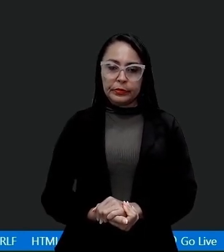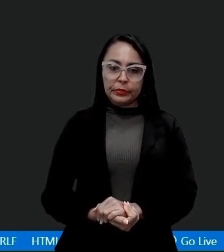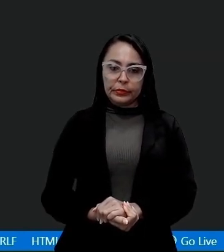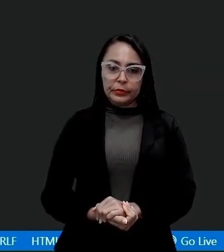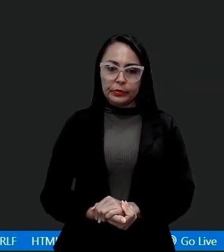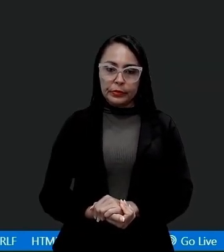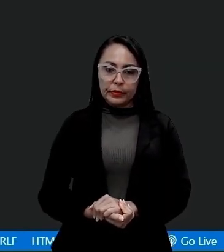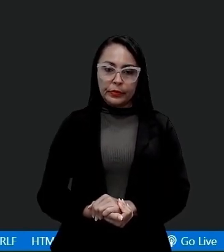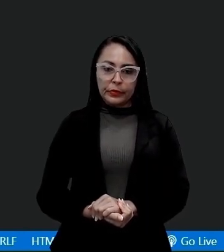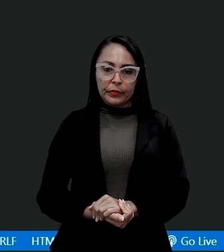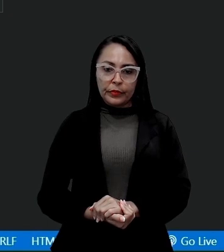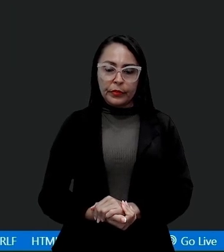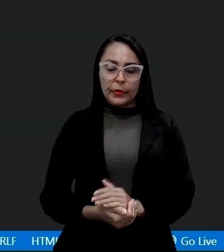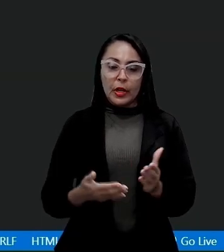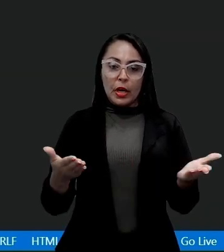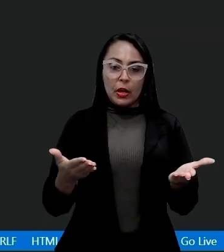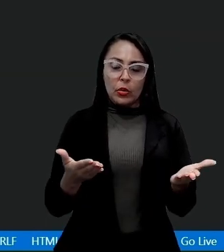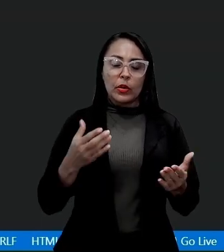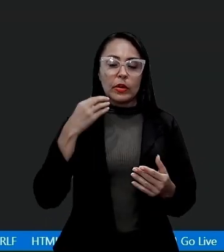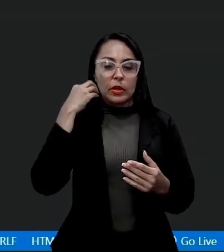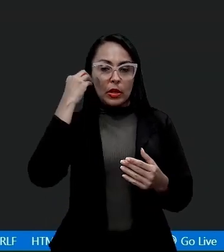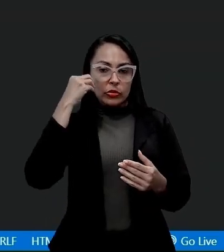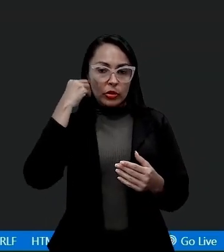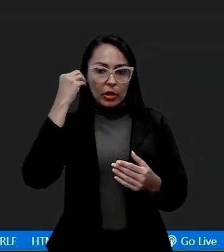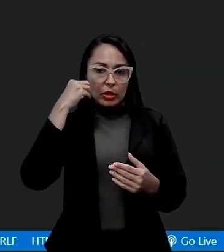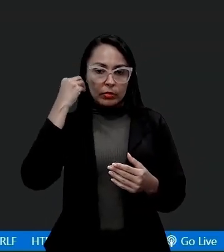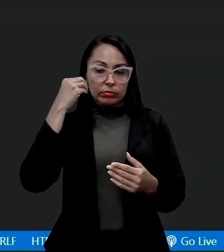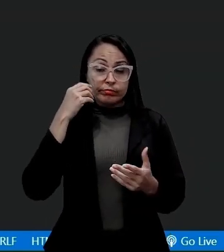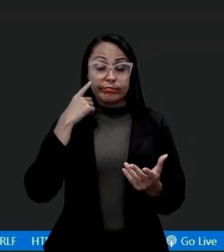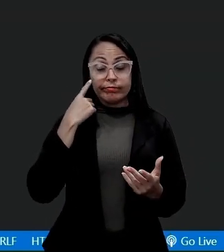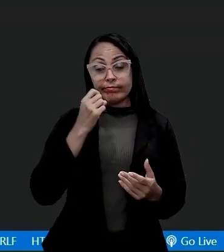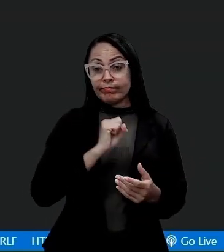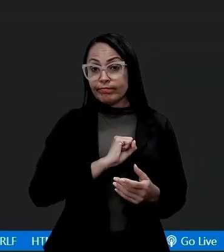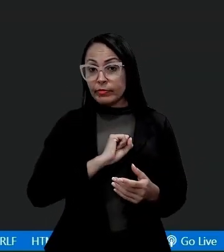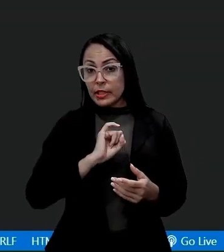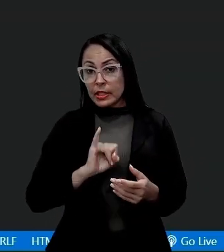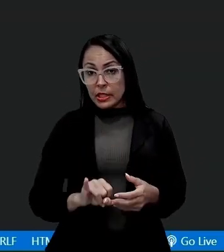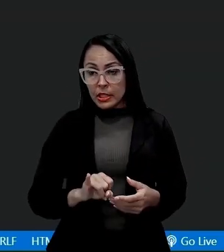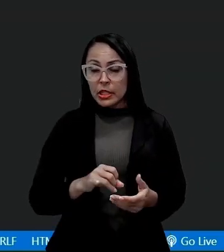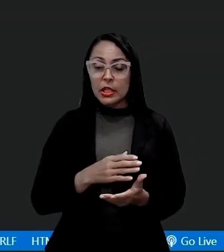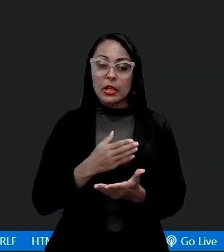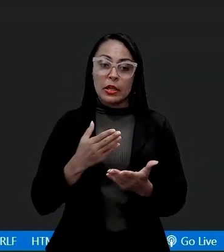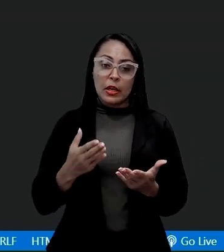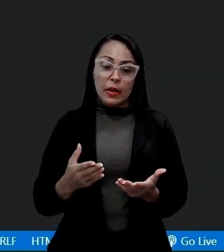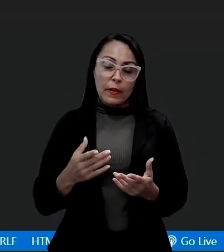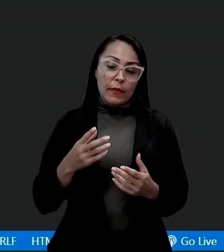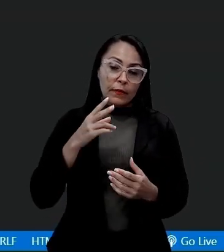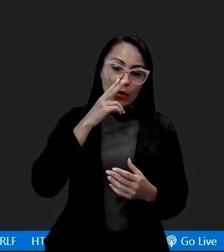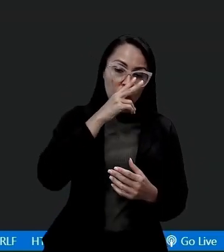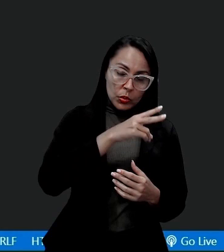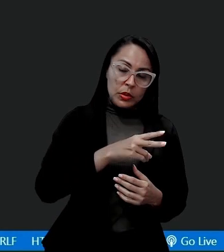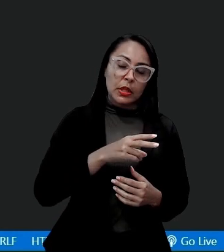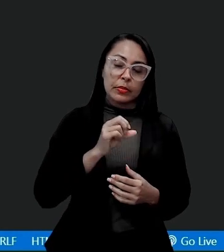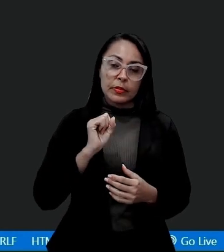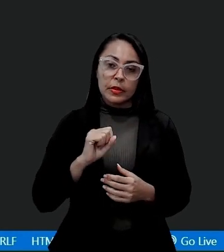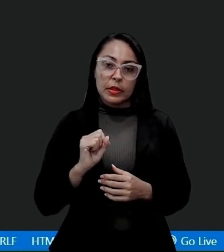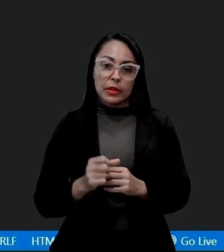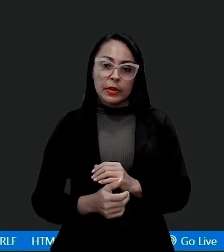Aqui agora a gente vai testar a condição. Se a força do Jedi for maior do que a do